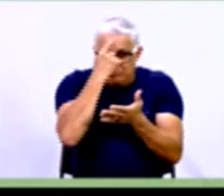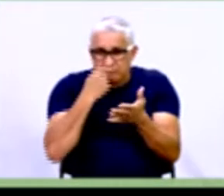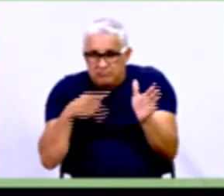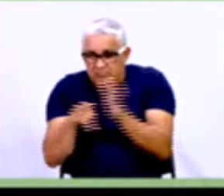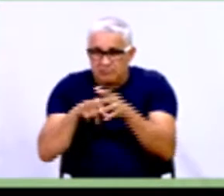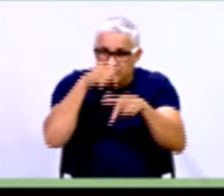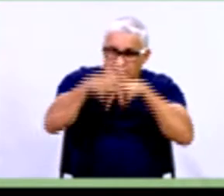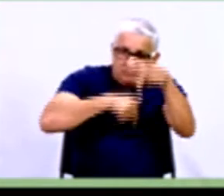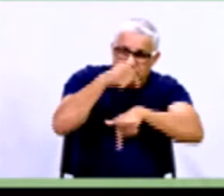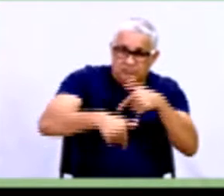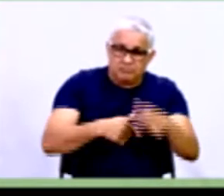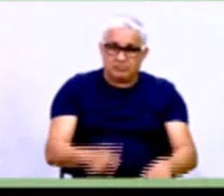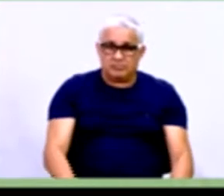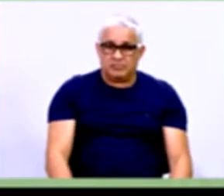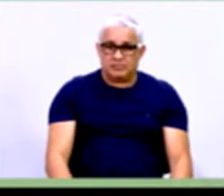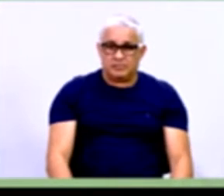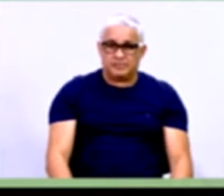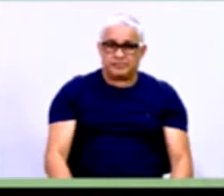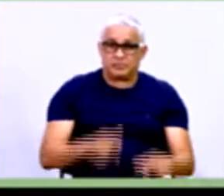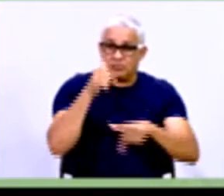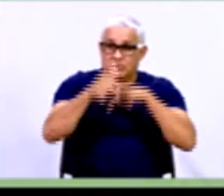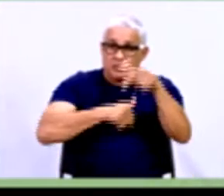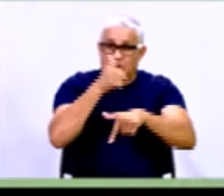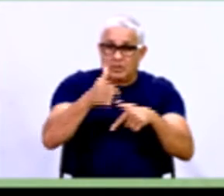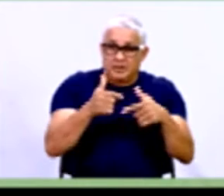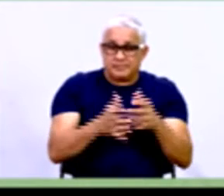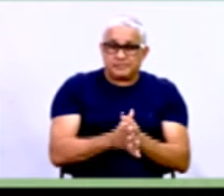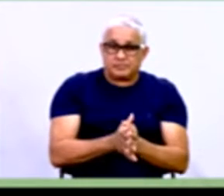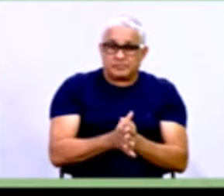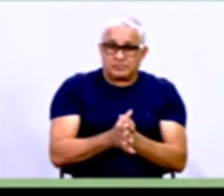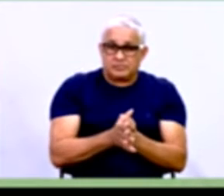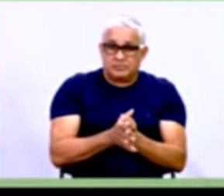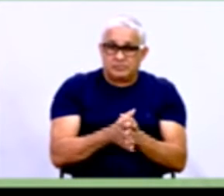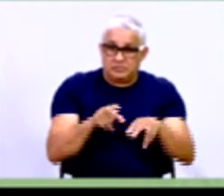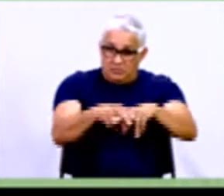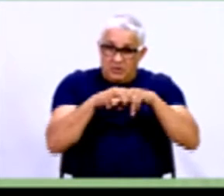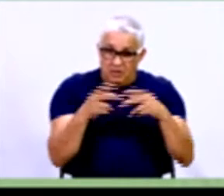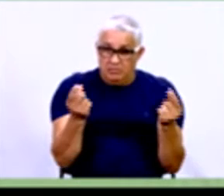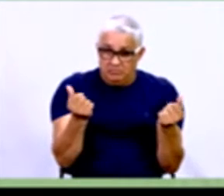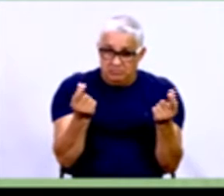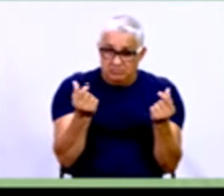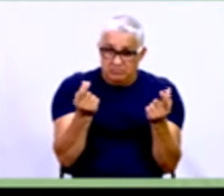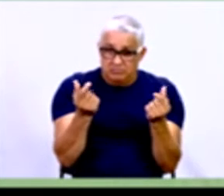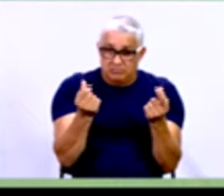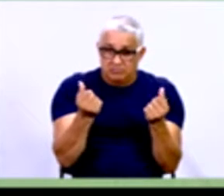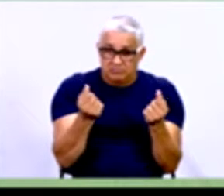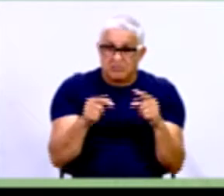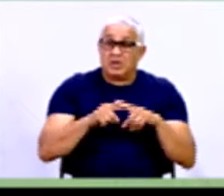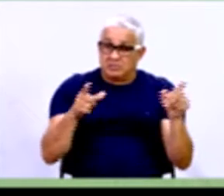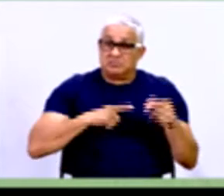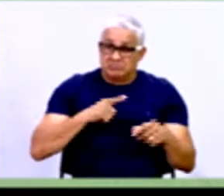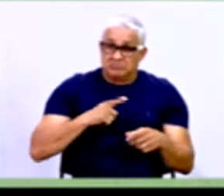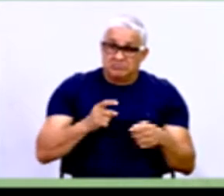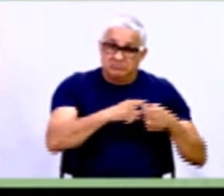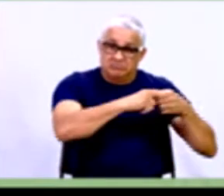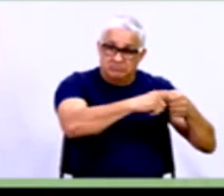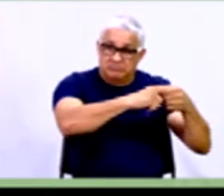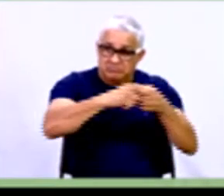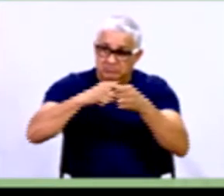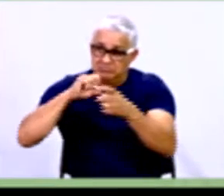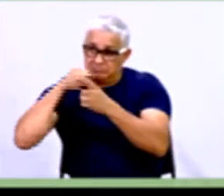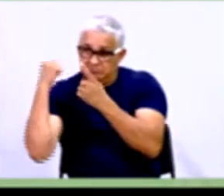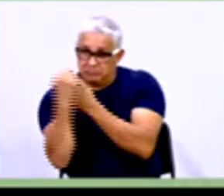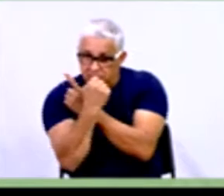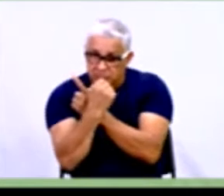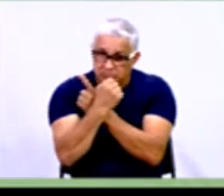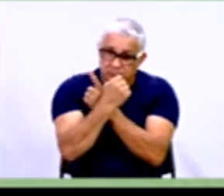trabalho. Diz assim, que o trabalho não está vinculado ao fator financeiro, mas com frequência está vinculado a fatores sociais,